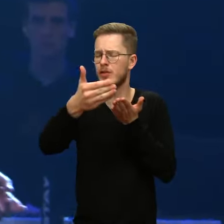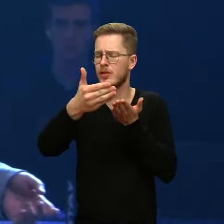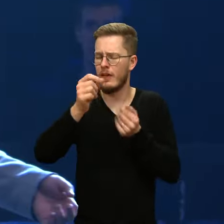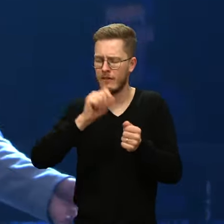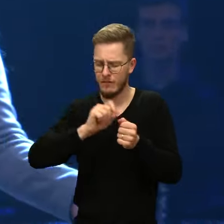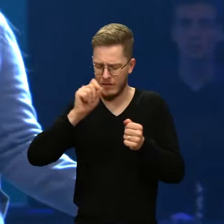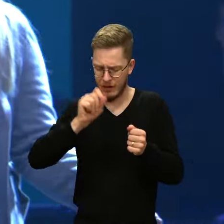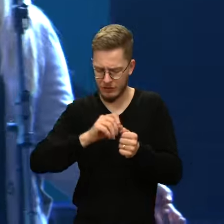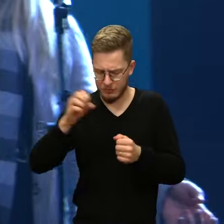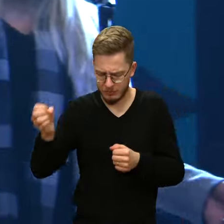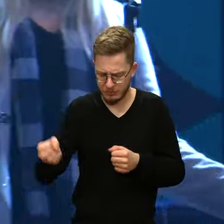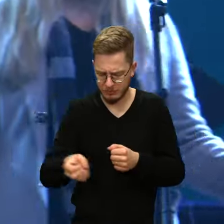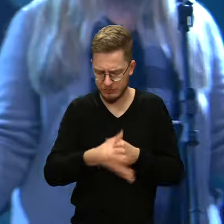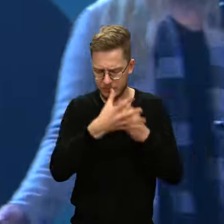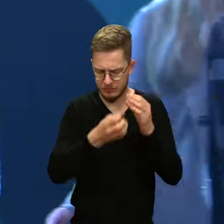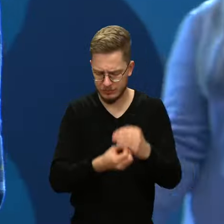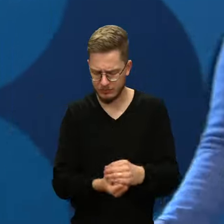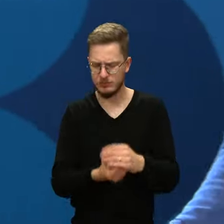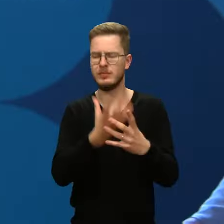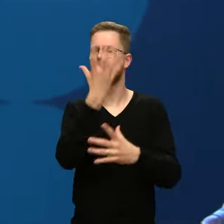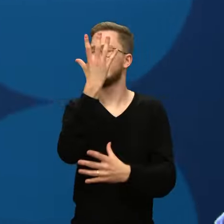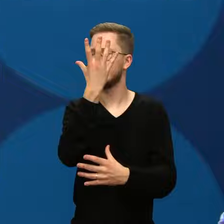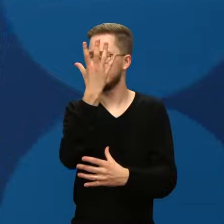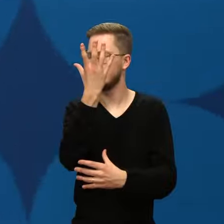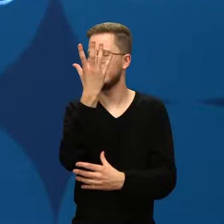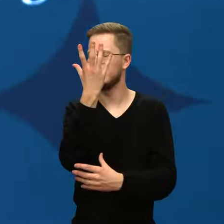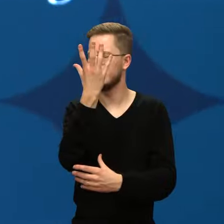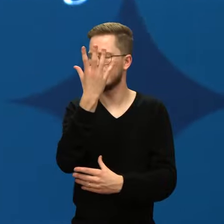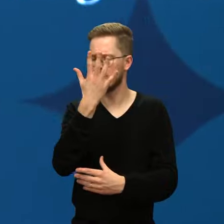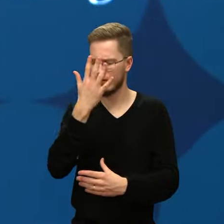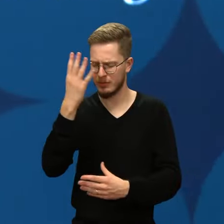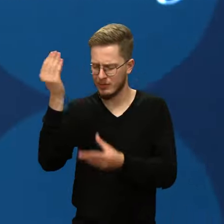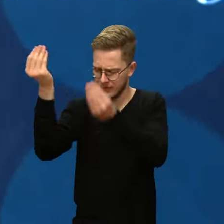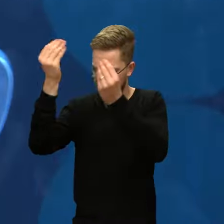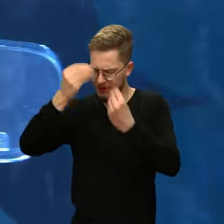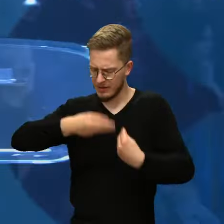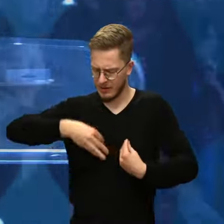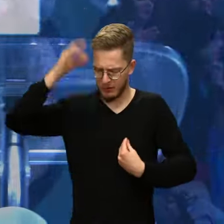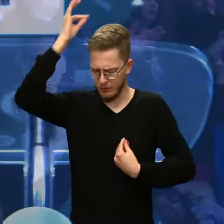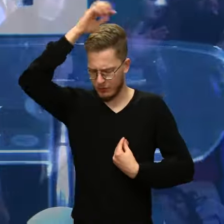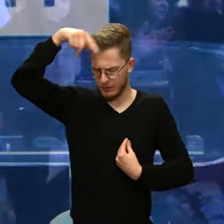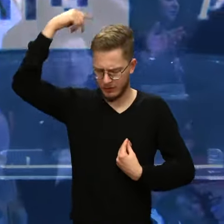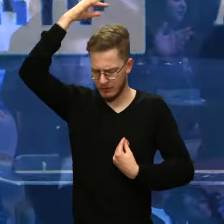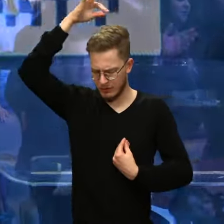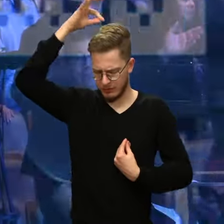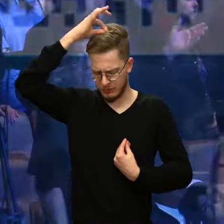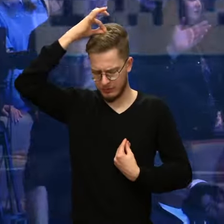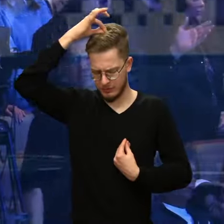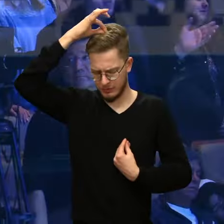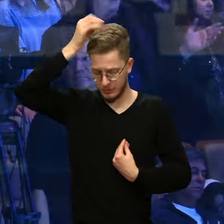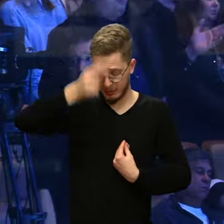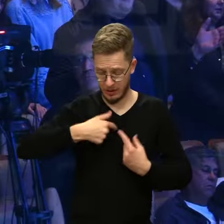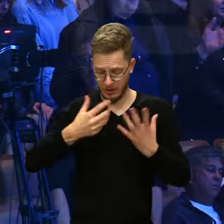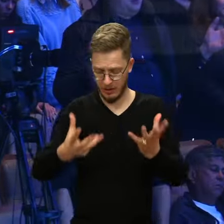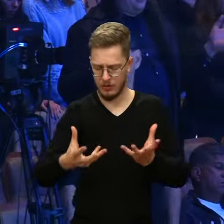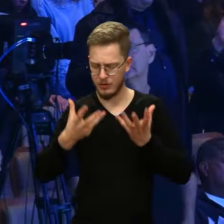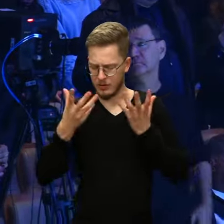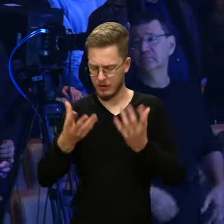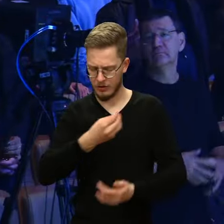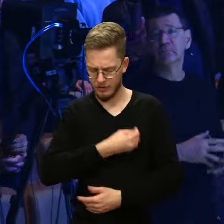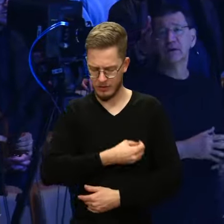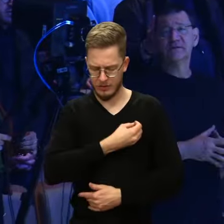nova criatura. Me entrega o teu Espírito Santo. Eu quero viver